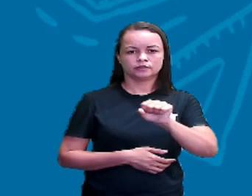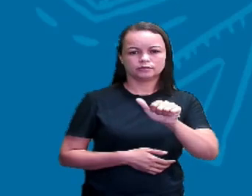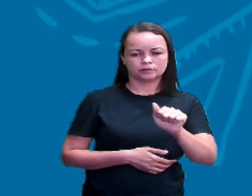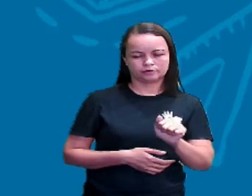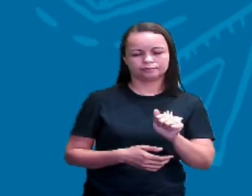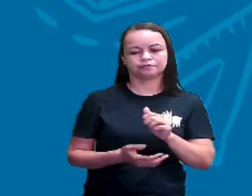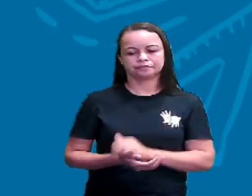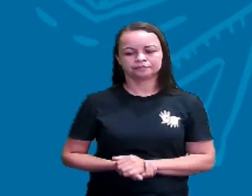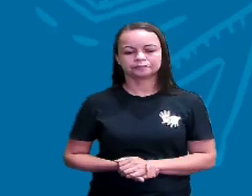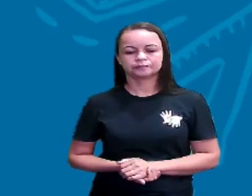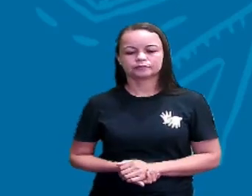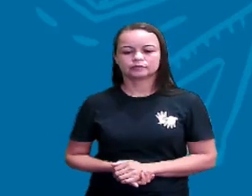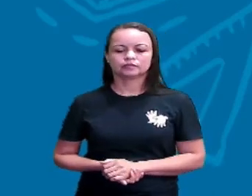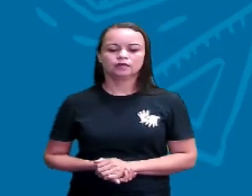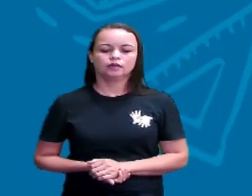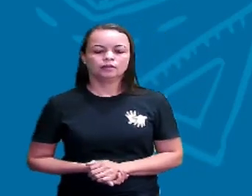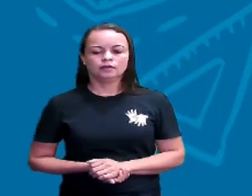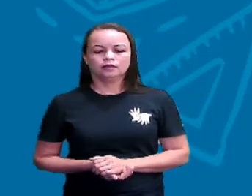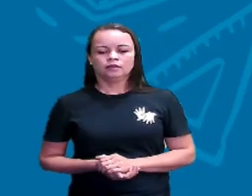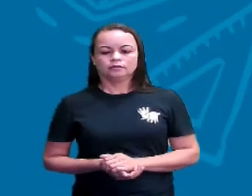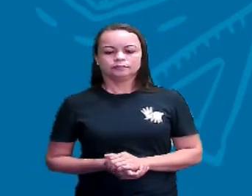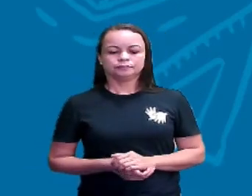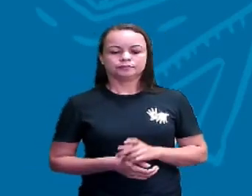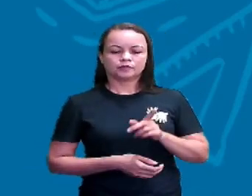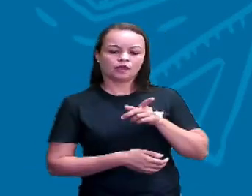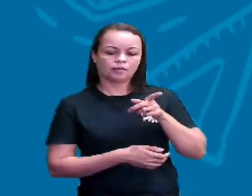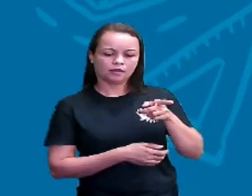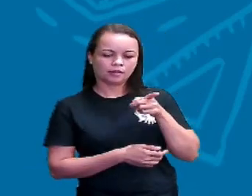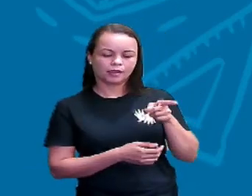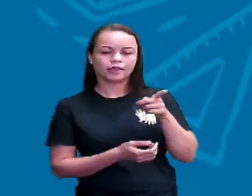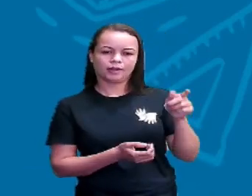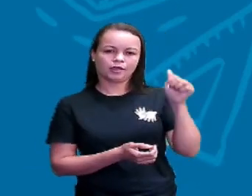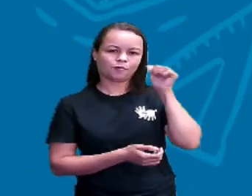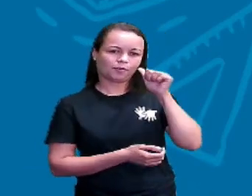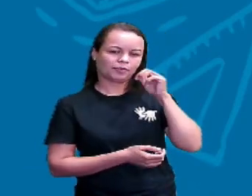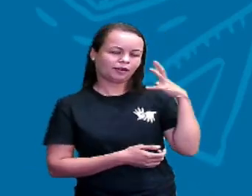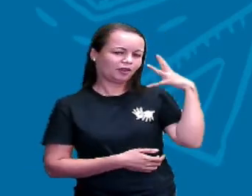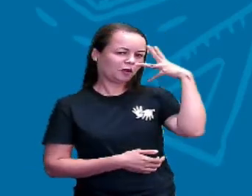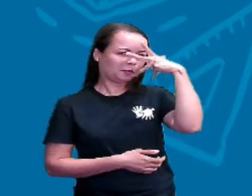eu. Ella es una chica estupenda.